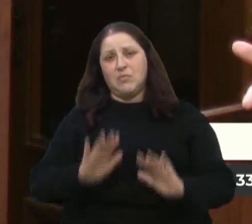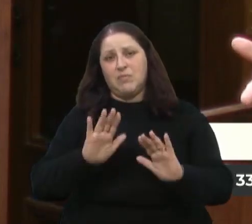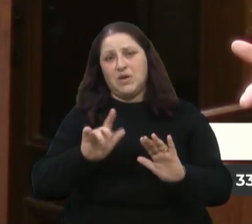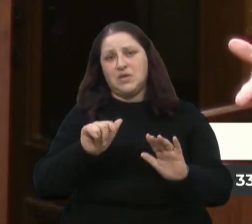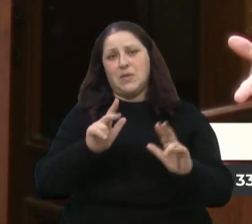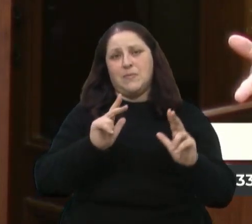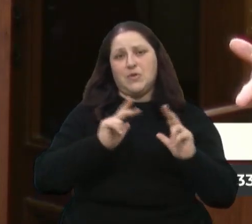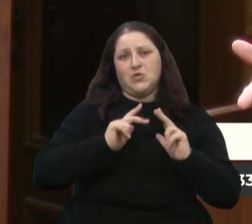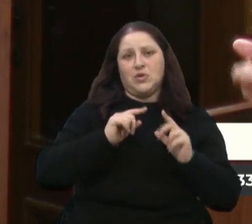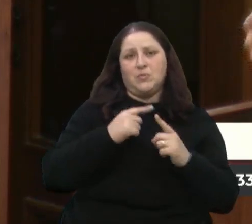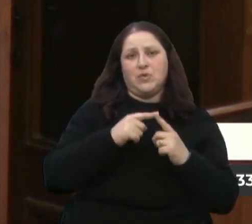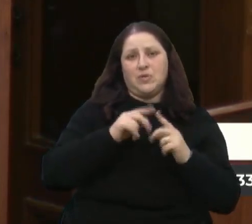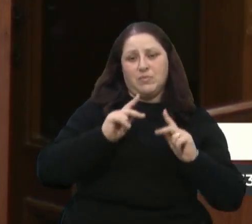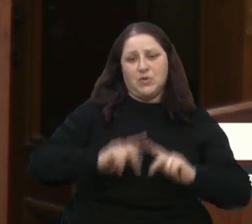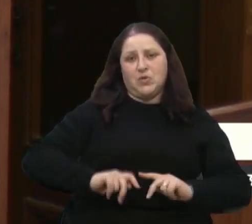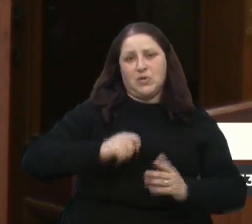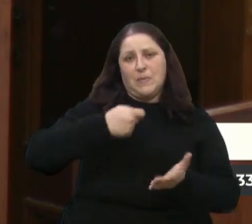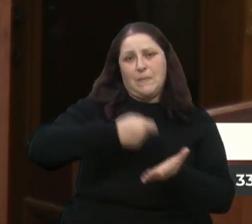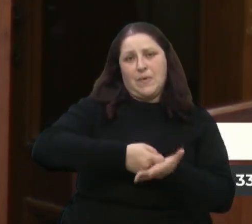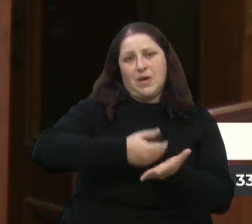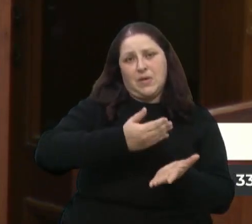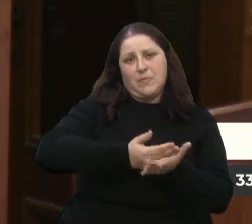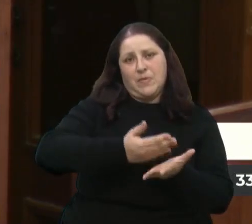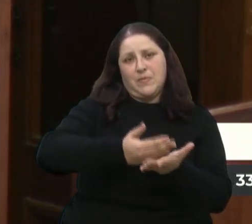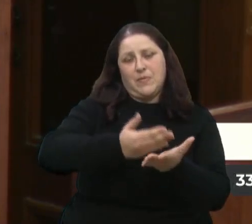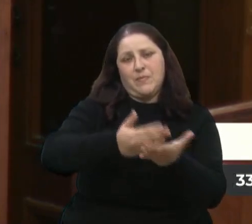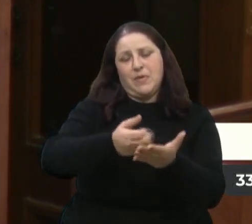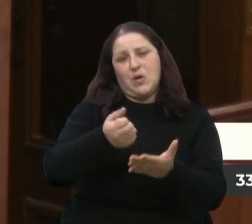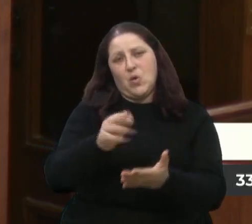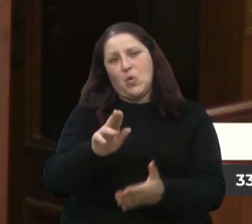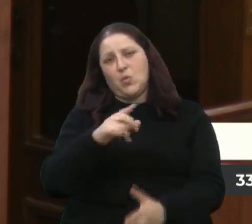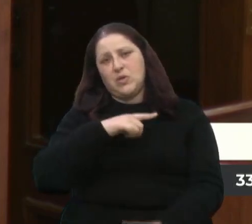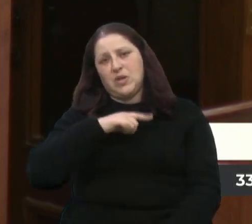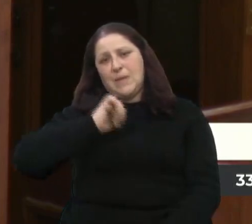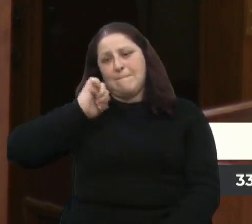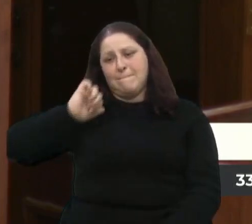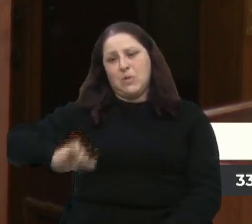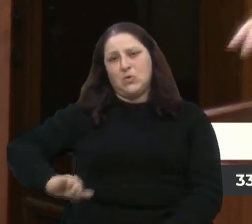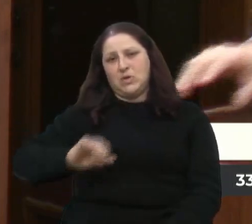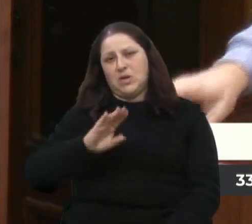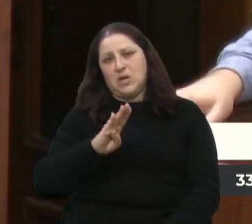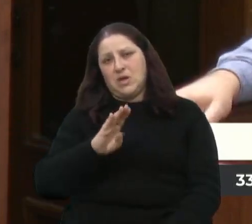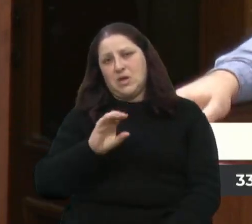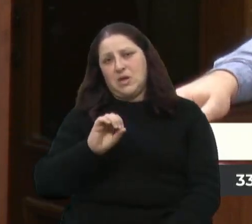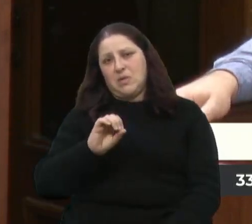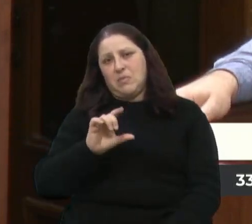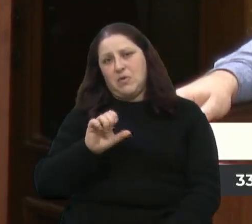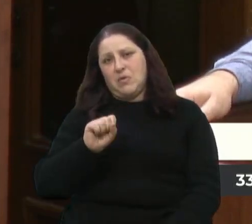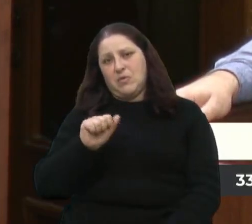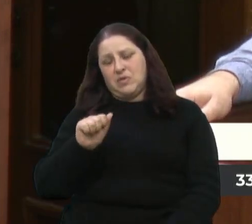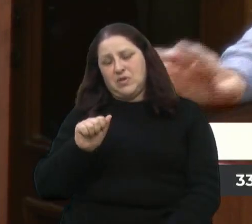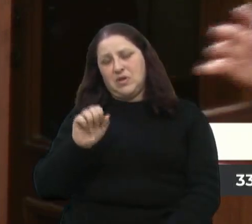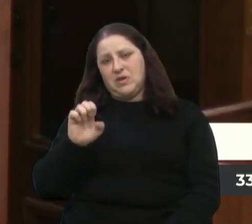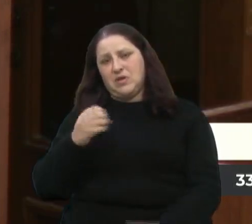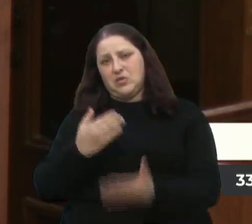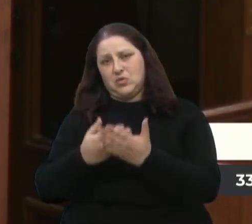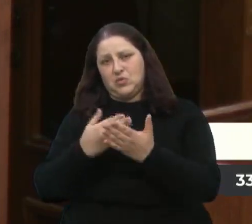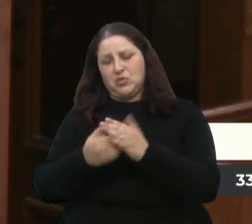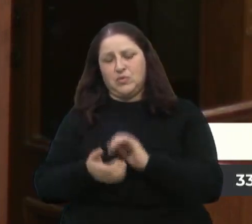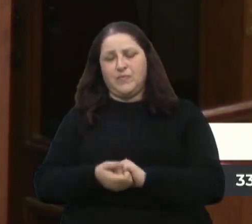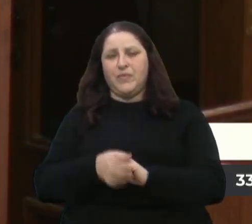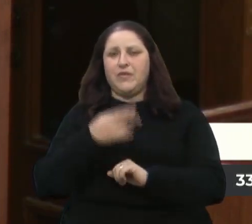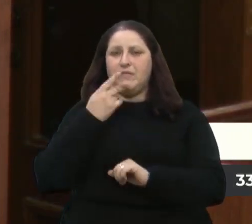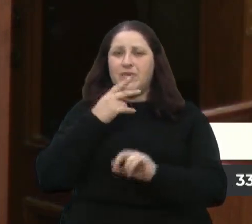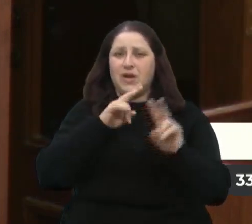pessoas pagam mensalidades ou têm bolsas. Então, isso. Quando a gente fala de voucher, é